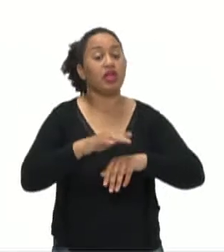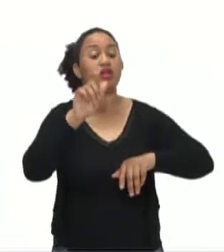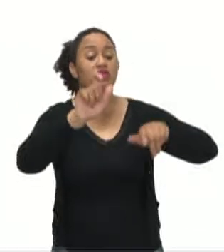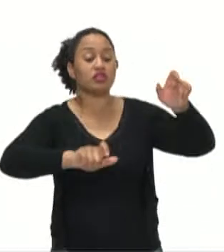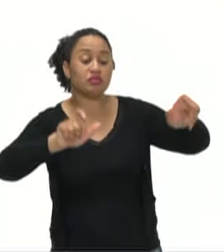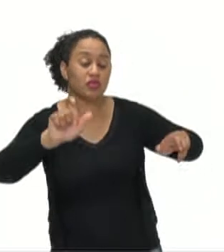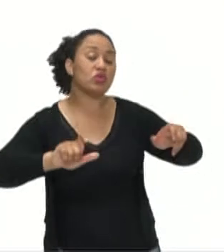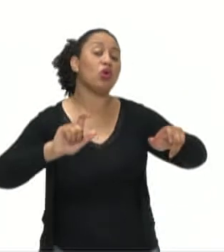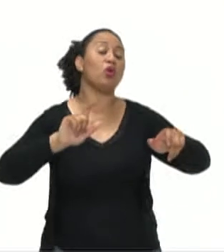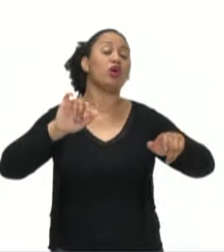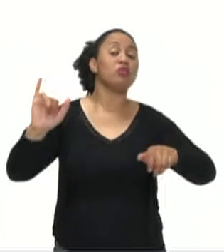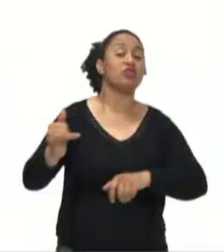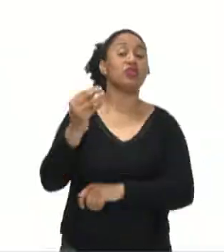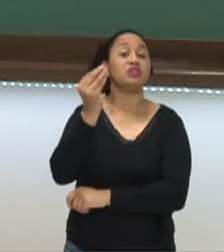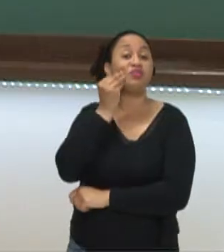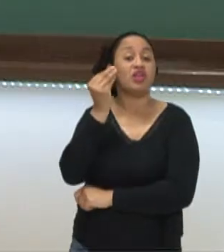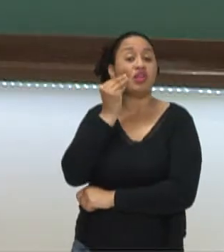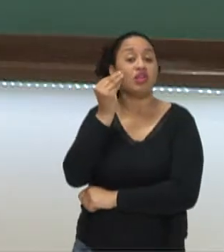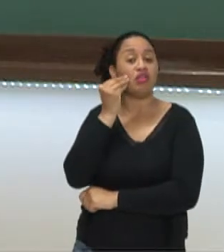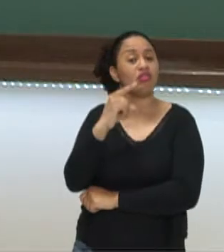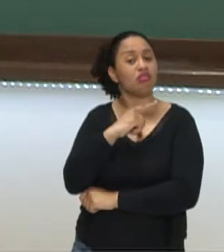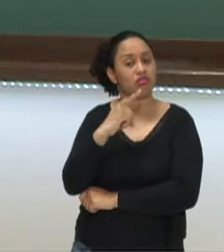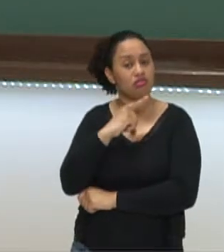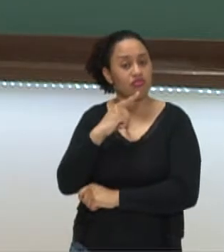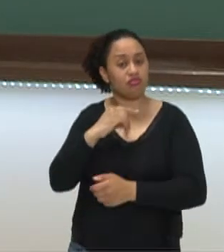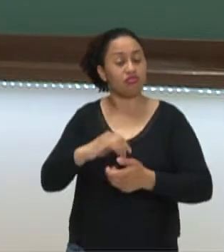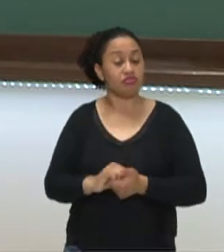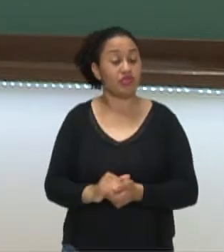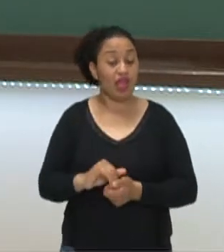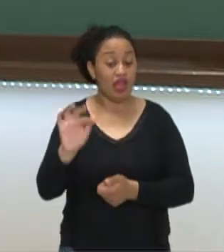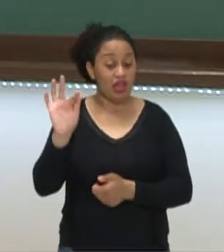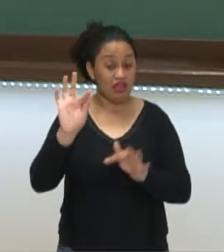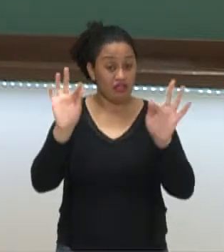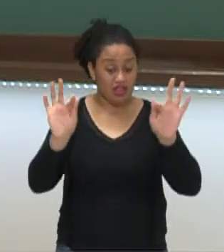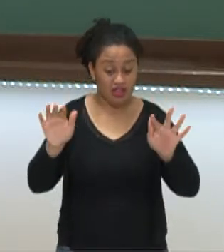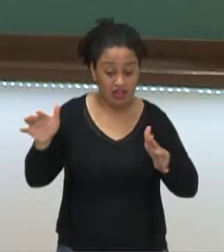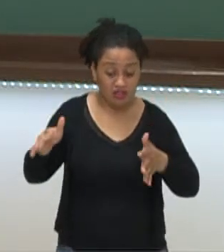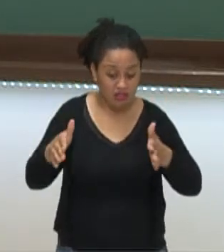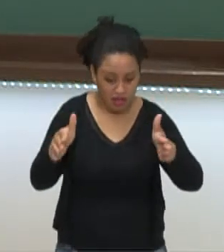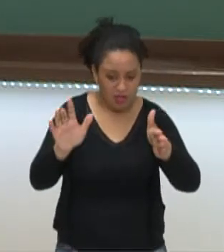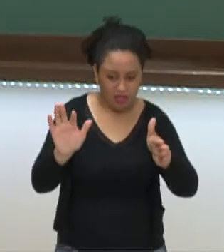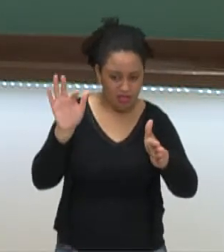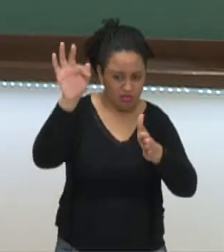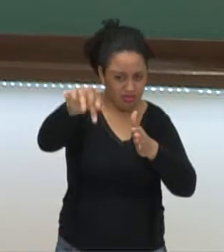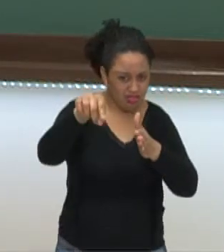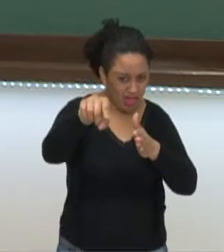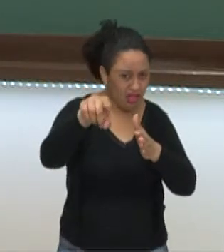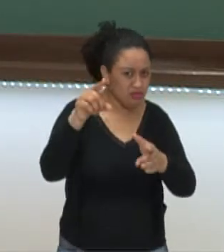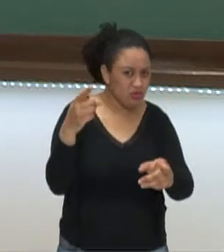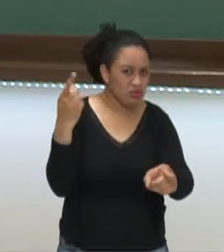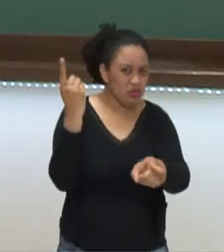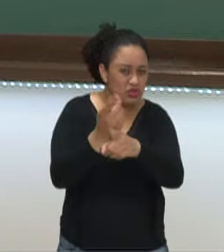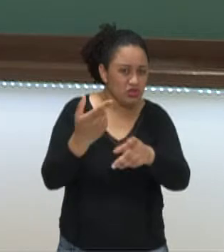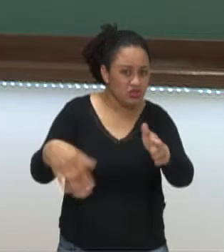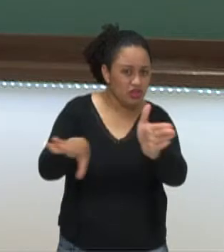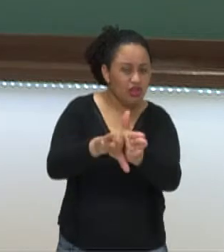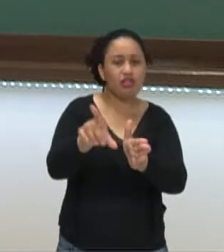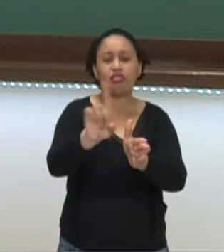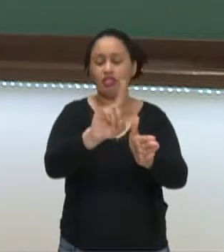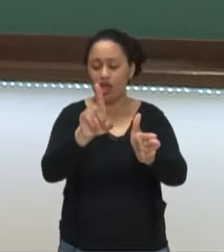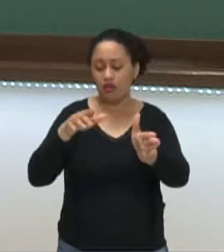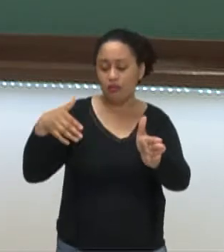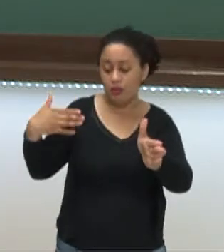as experiências. A felicidade está no caminho, como diz a letra da música que a gente viu. Aproveite melhor as pessoas,